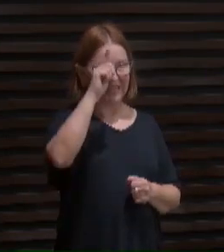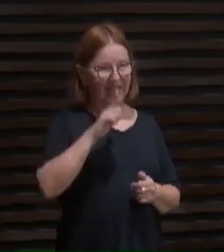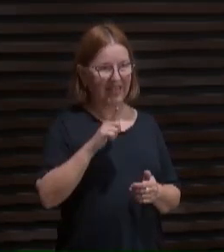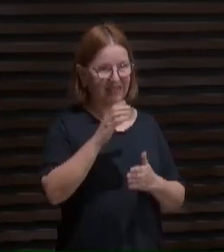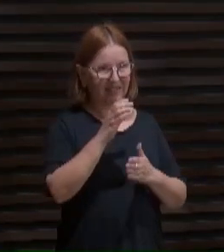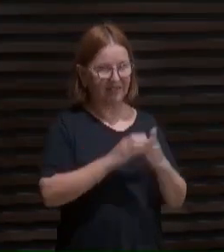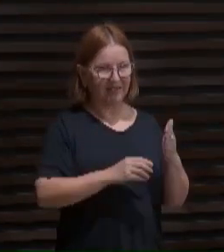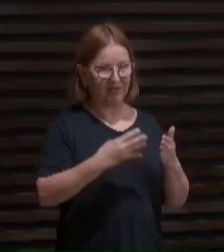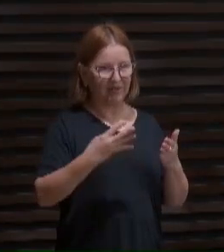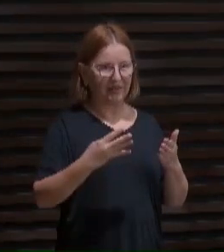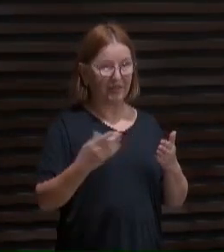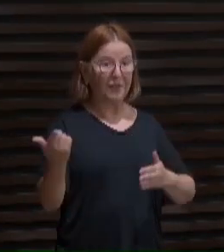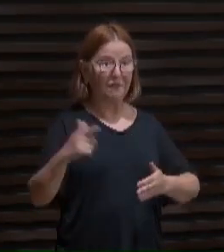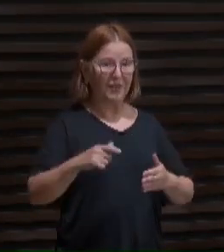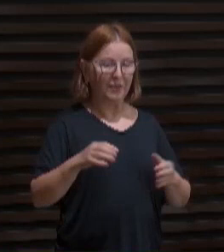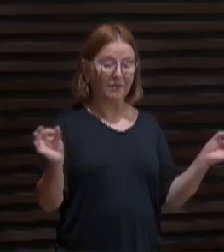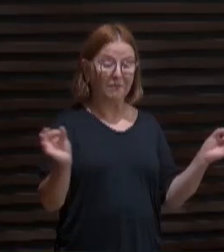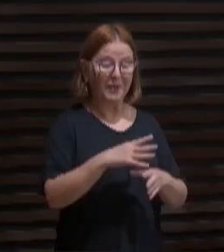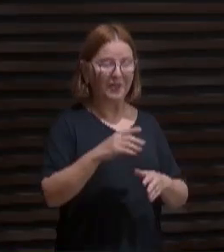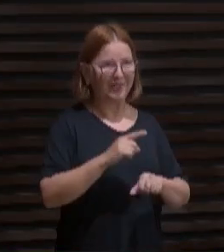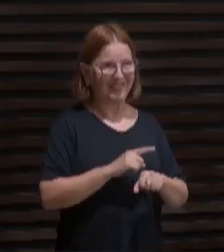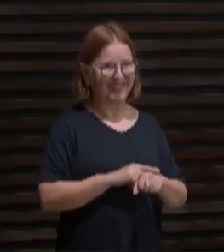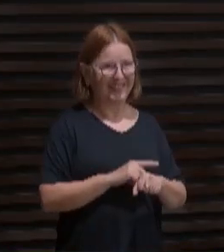Vindo, porém, à plenitude dos tempos,